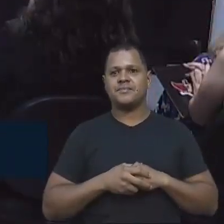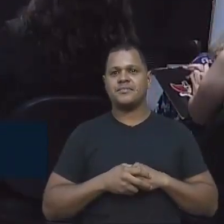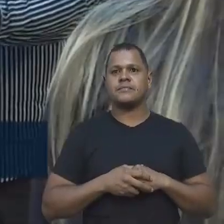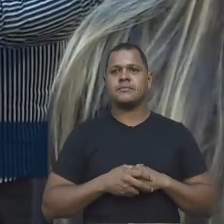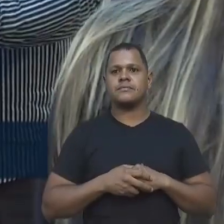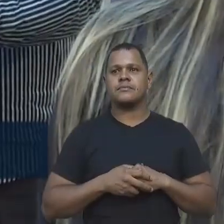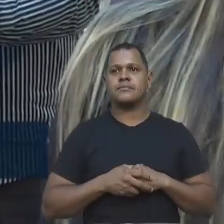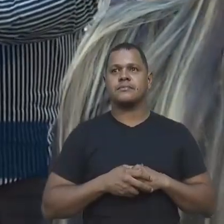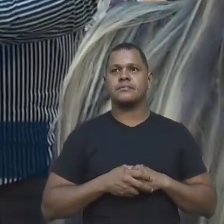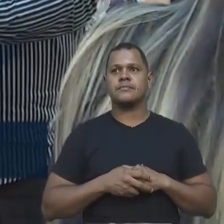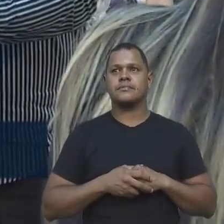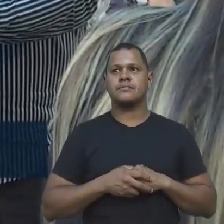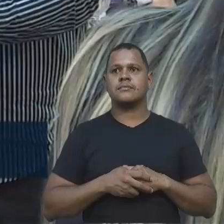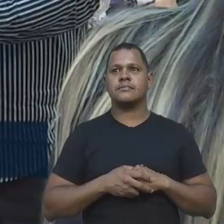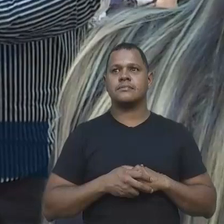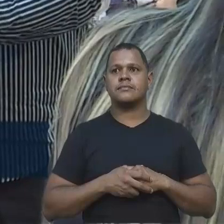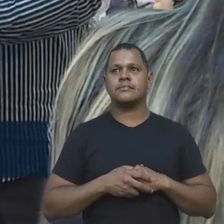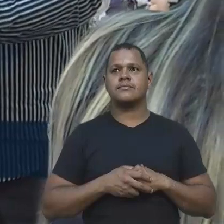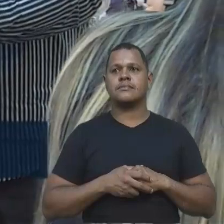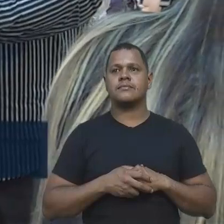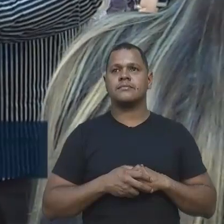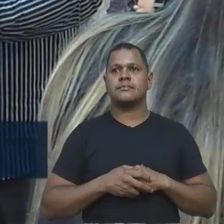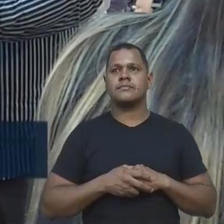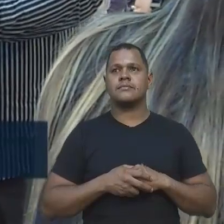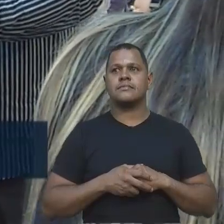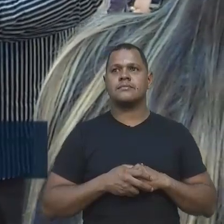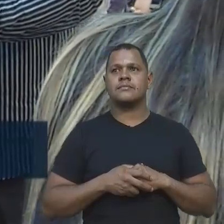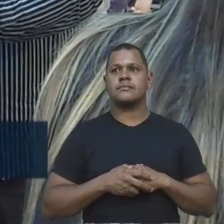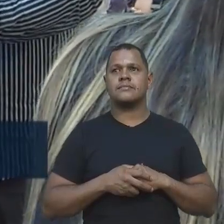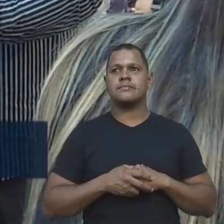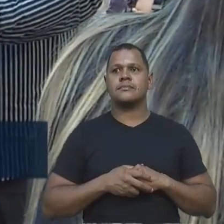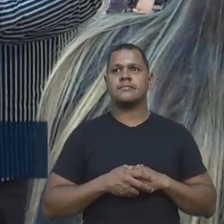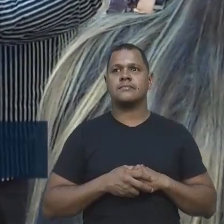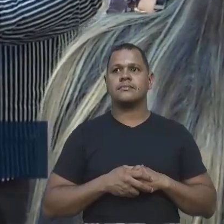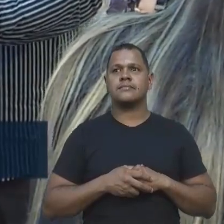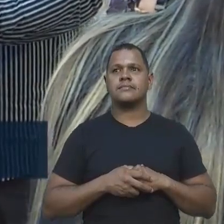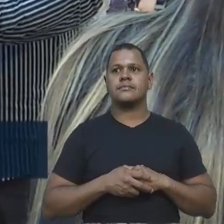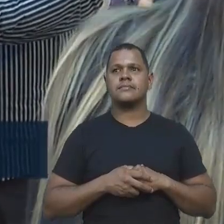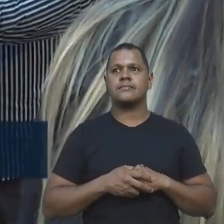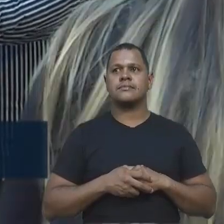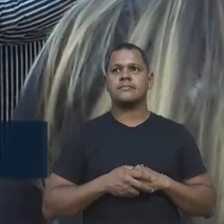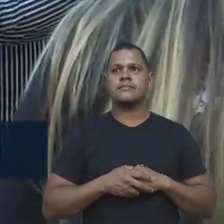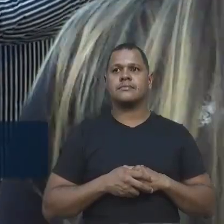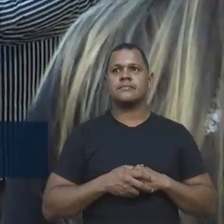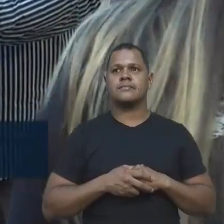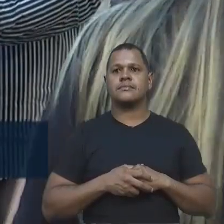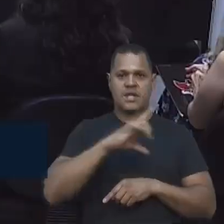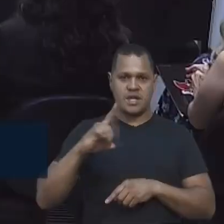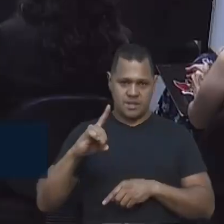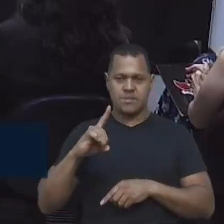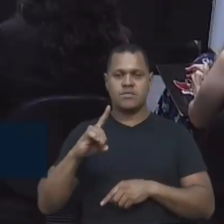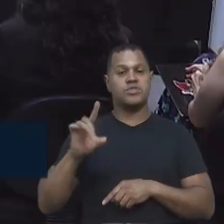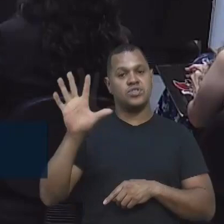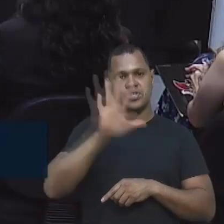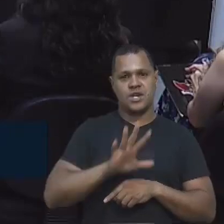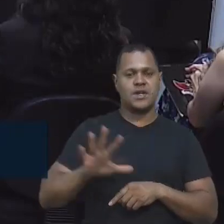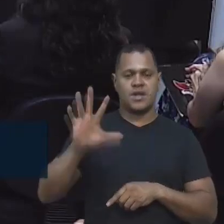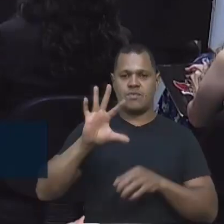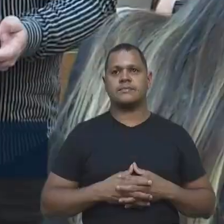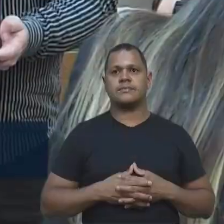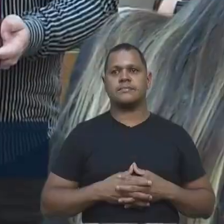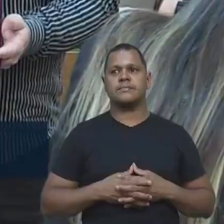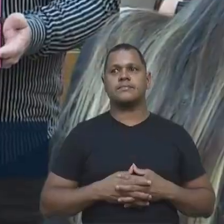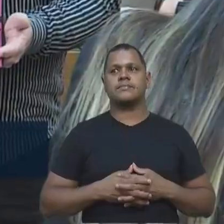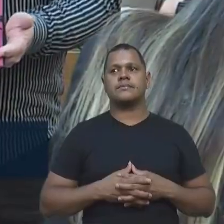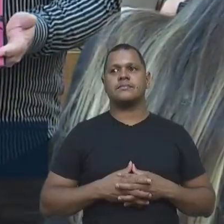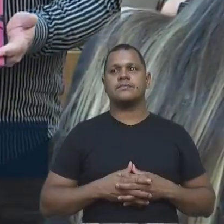na categoria educação infantil da professora Franciene Evangelista Monteiro do Centro Municipal de Educação doutor Januário de Andrade em quarto o